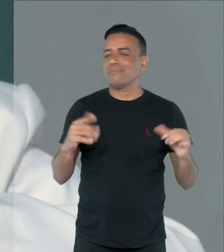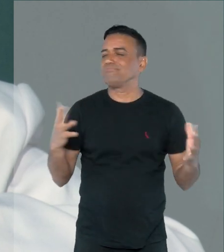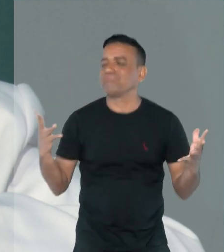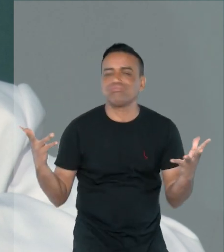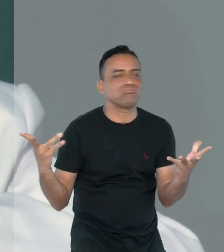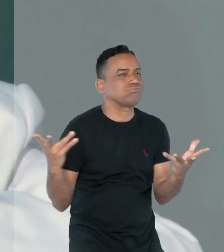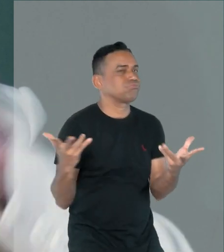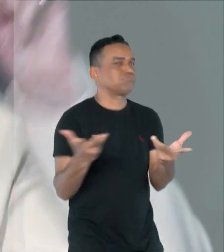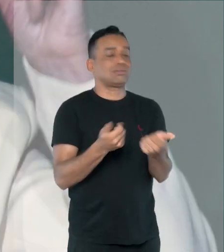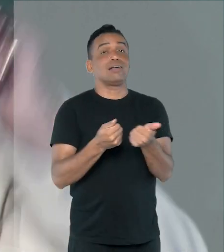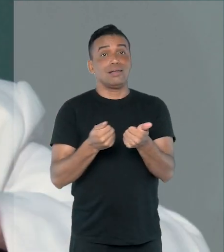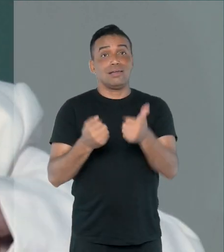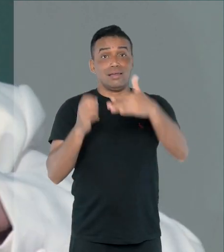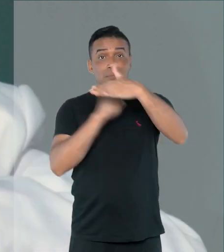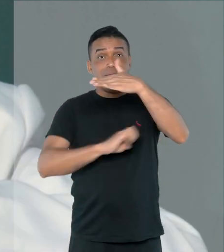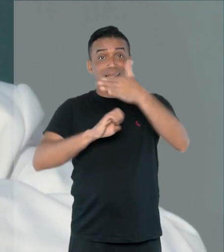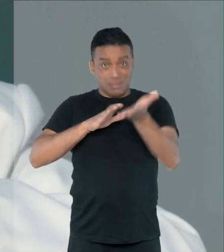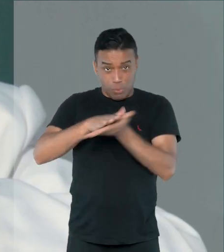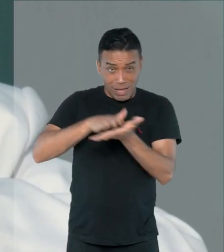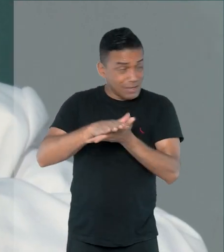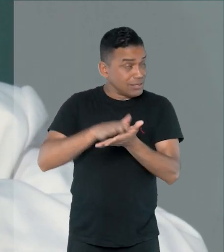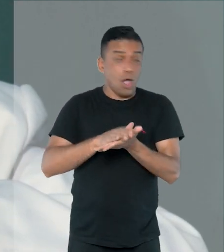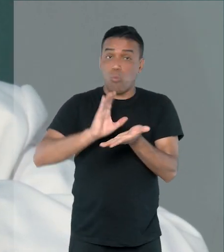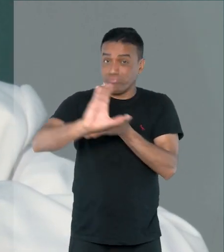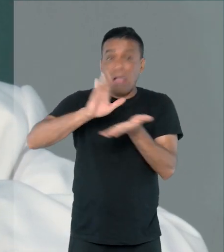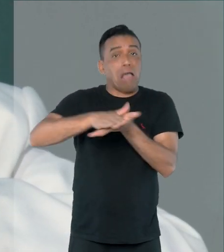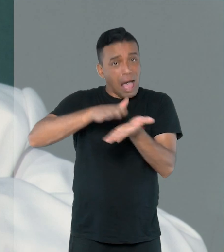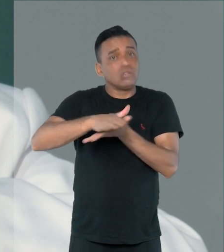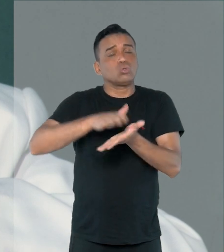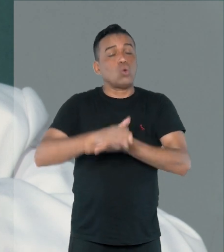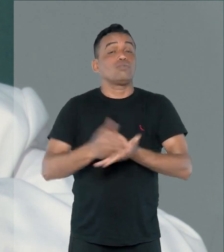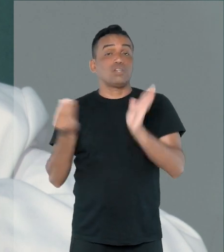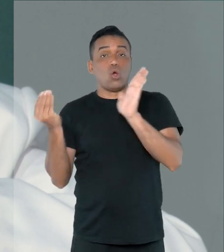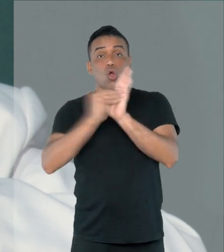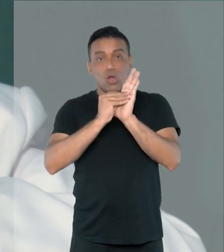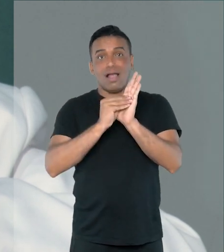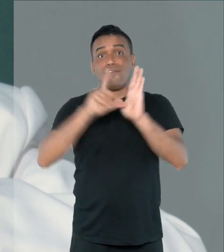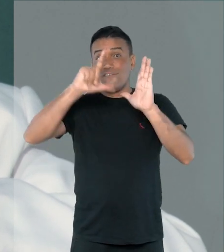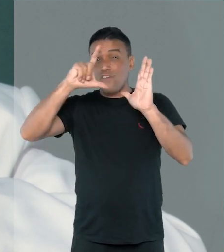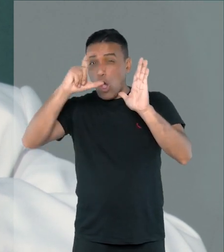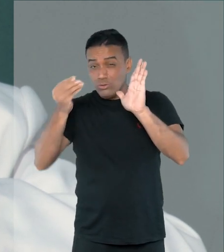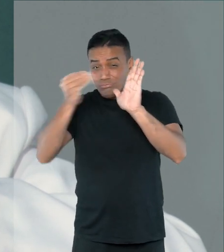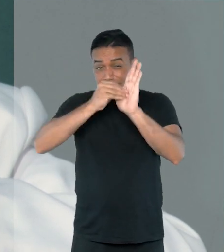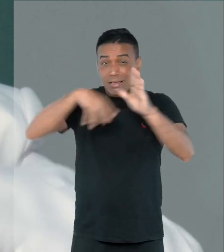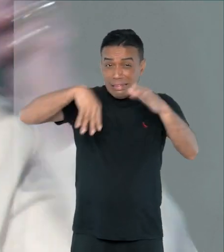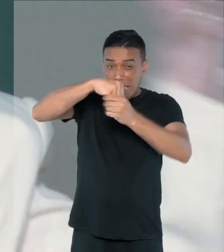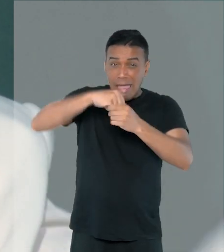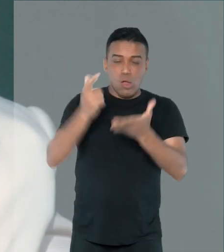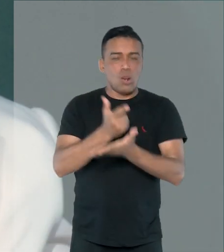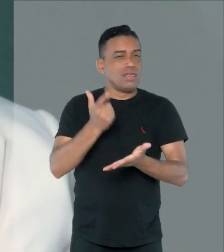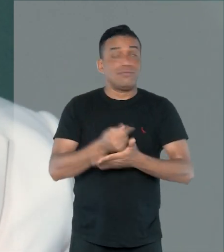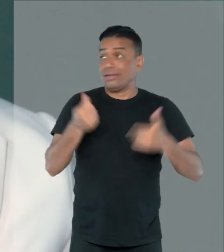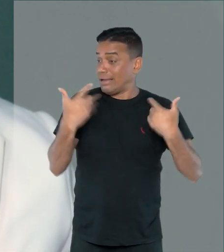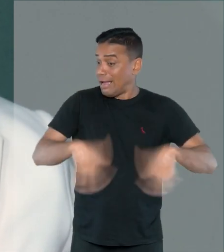gente sabe que você botar uma fotografia num livro custa uma nota preta. E eles não economizaram, foram lá para o